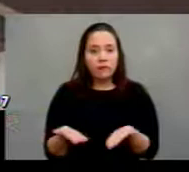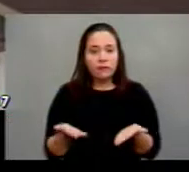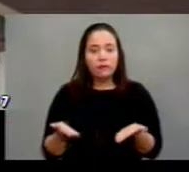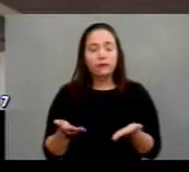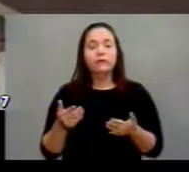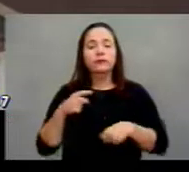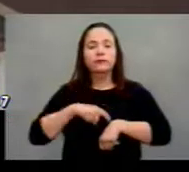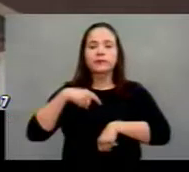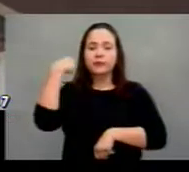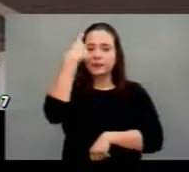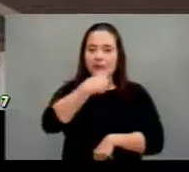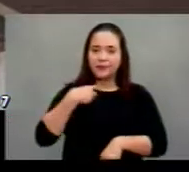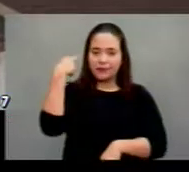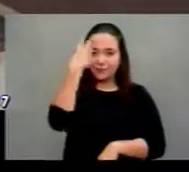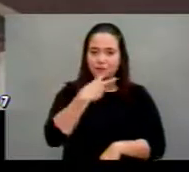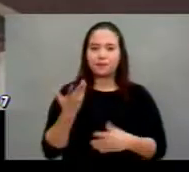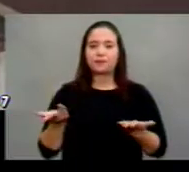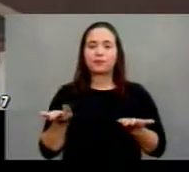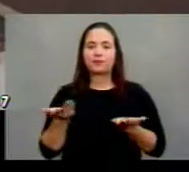Carga horária,